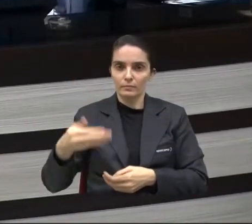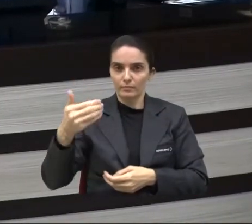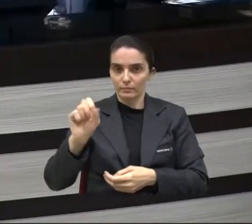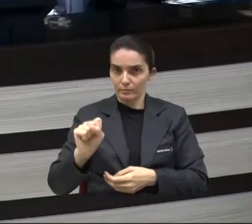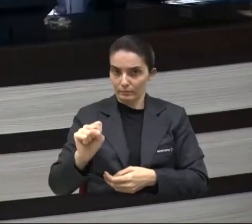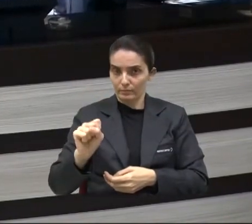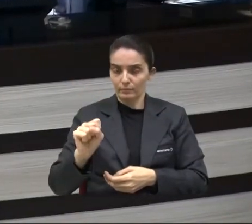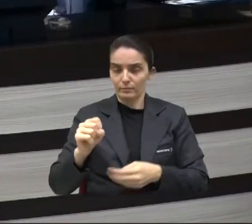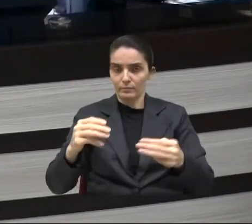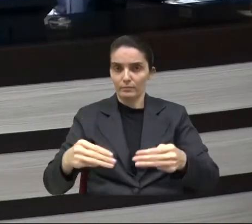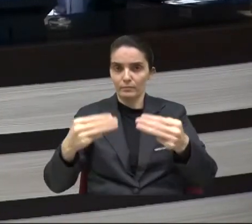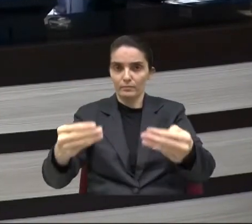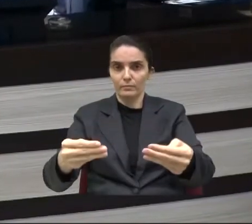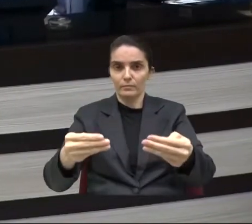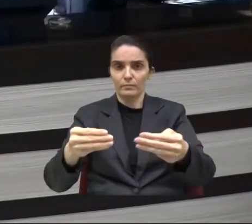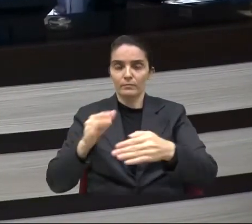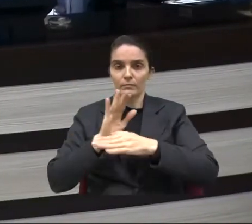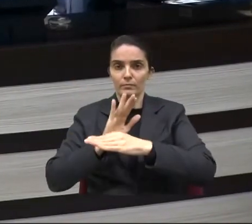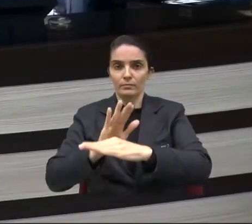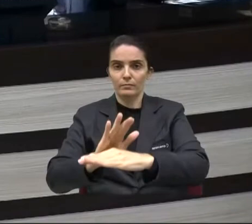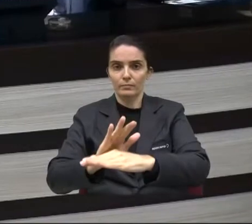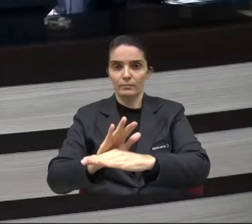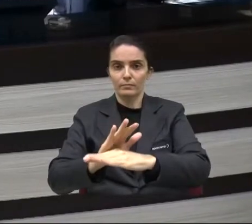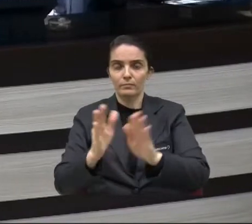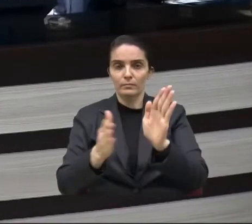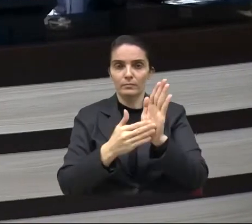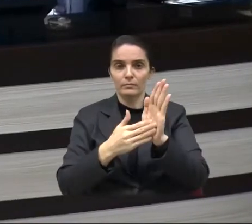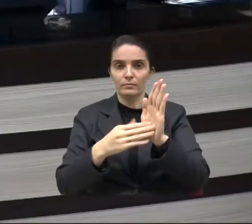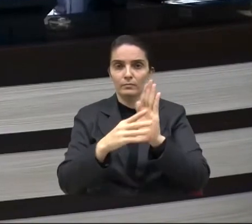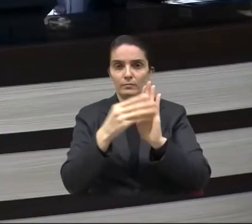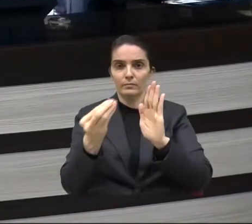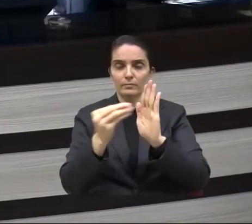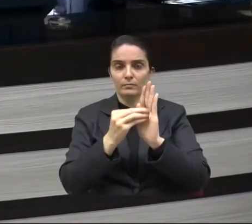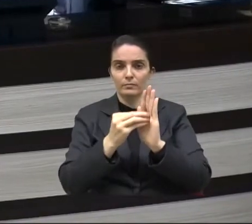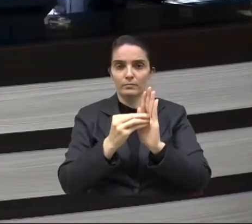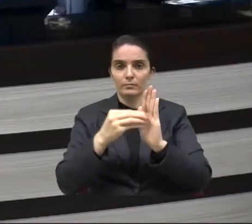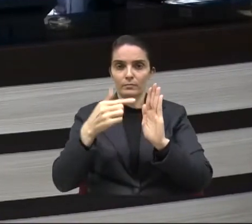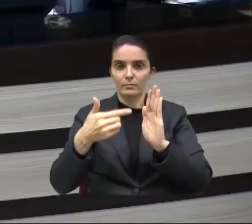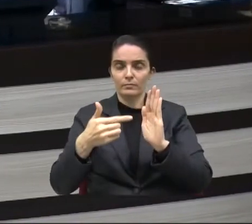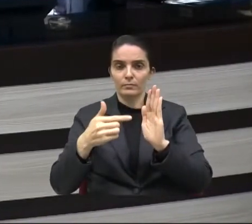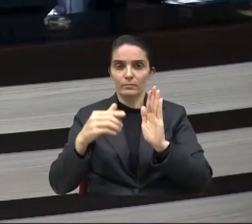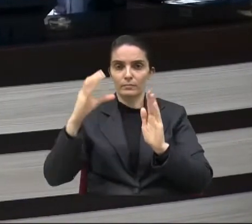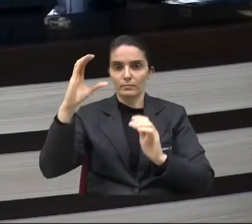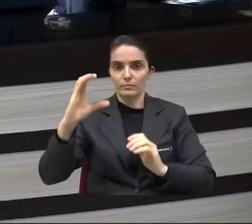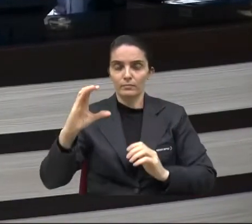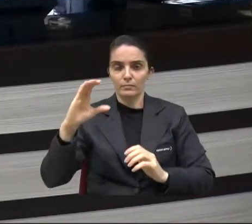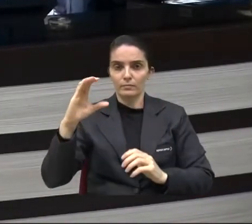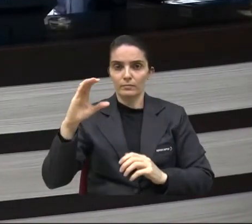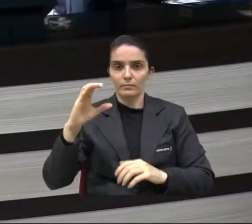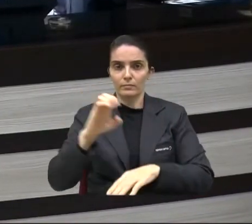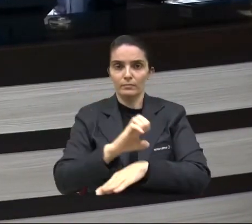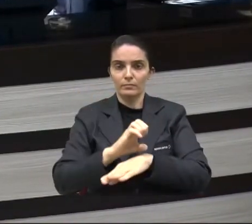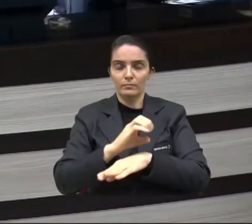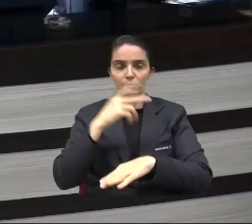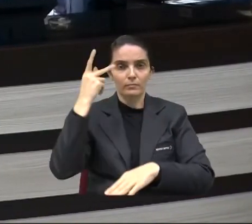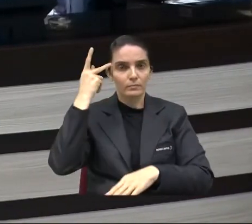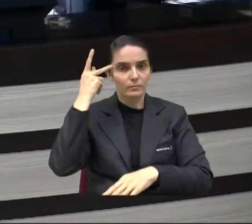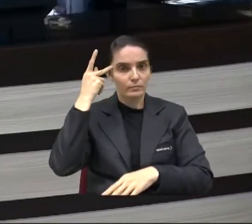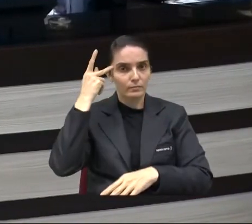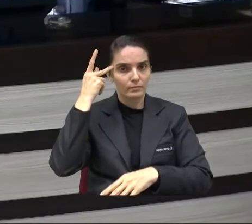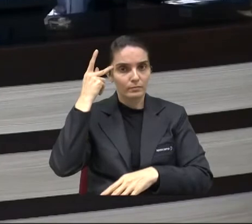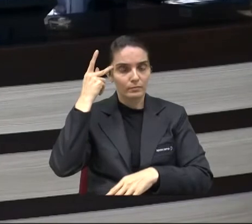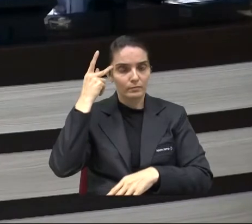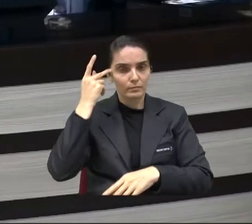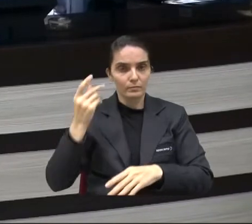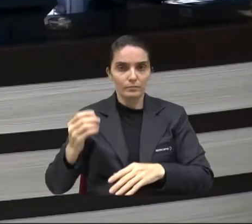158/2018. Moção de apoio à proposta de emenda número 2 de 2018 à Constituição do Estado de São Paulo, que